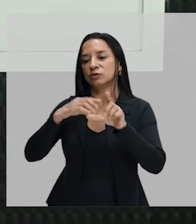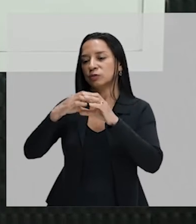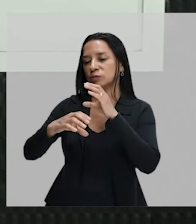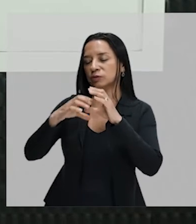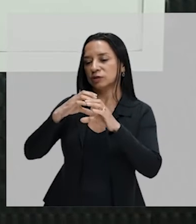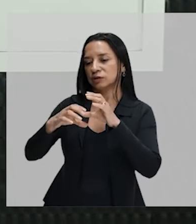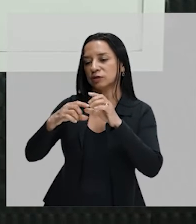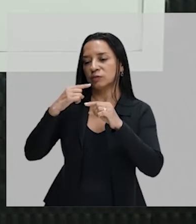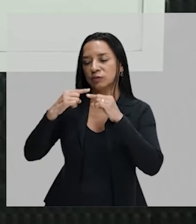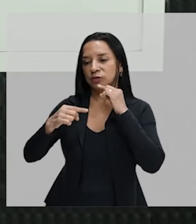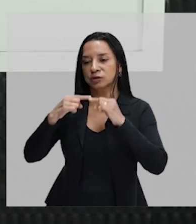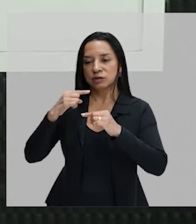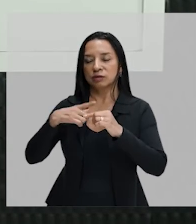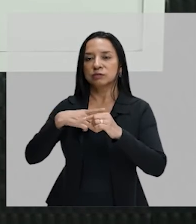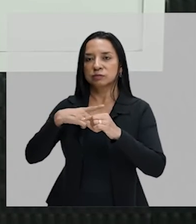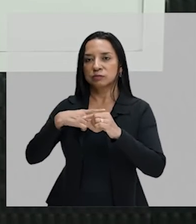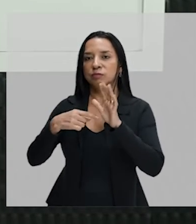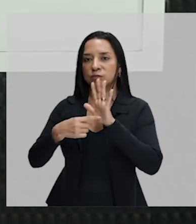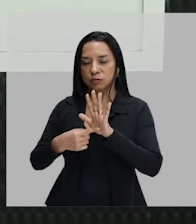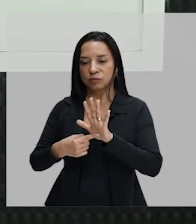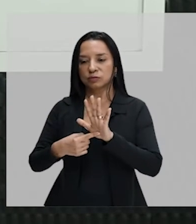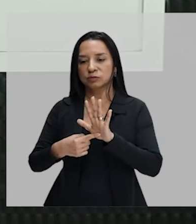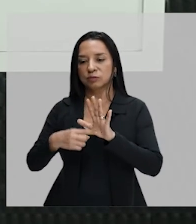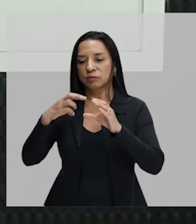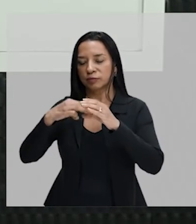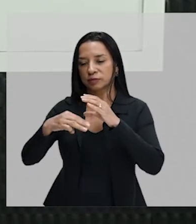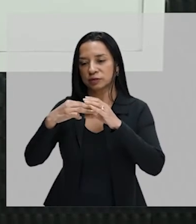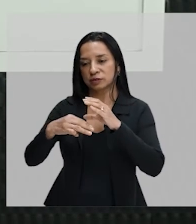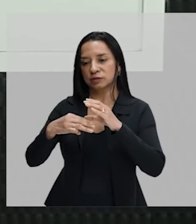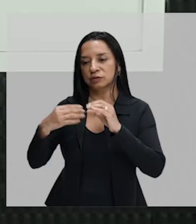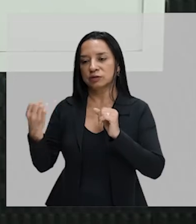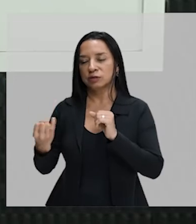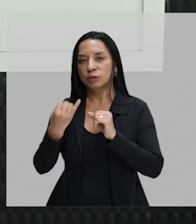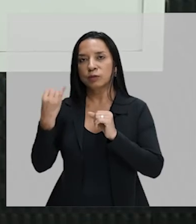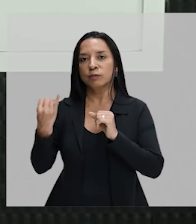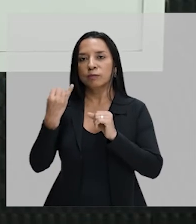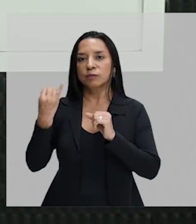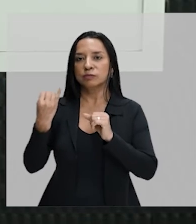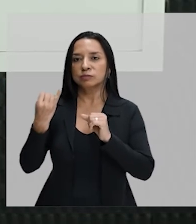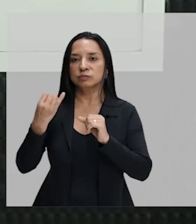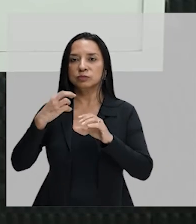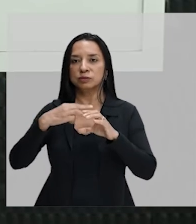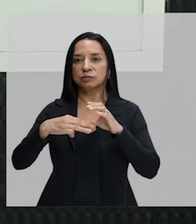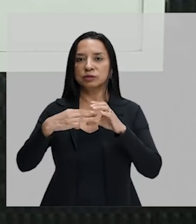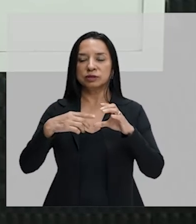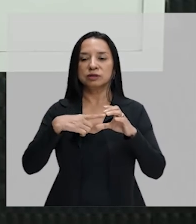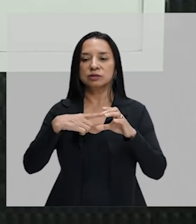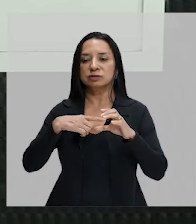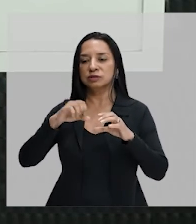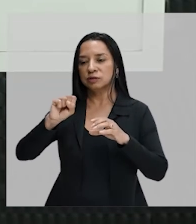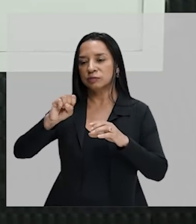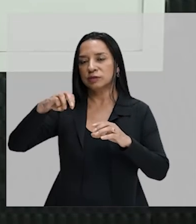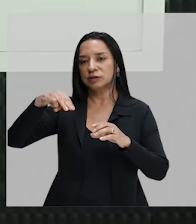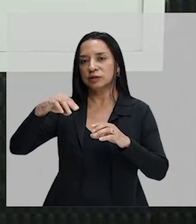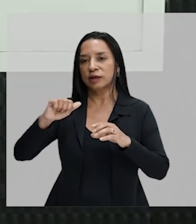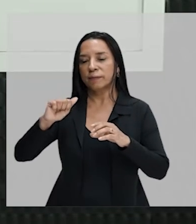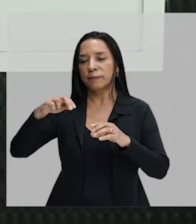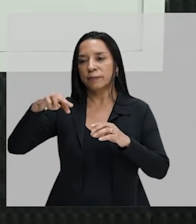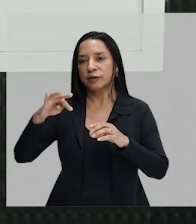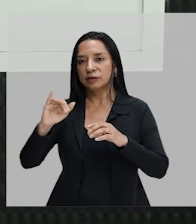enquanto diálogo conosco, ela traz uma mensagem. E é interessante que essa mensagem aqui, ela tem uma semântica, ou seja, ela tem um